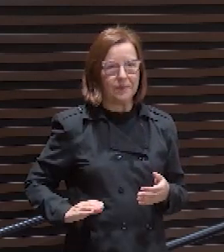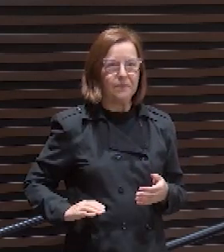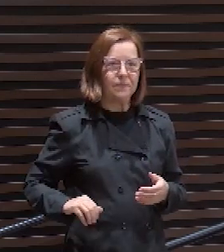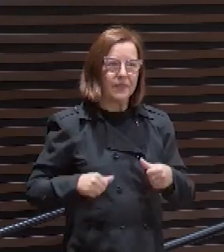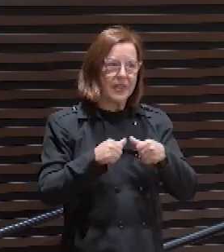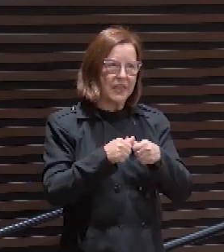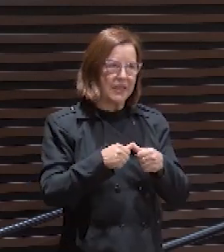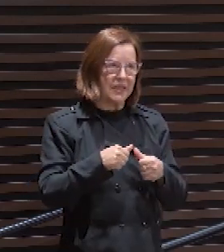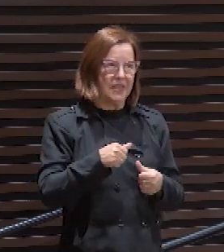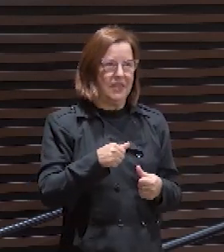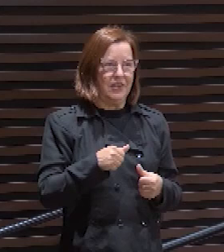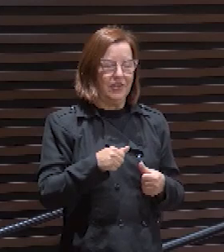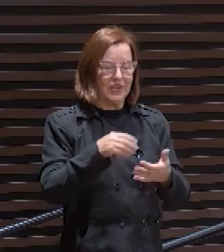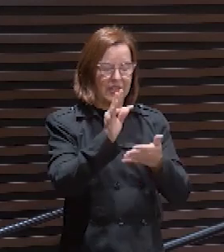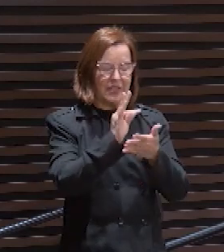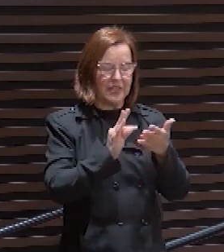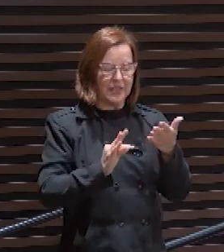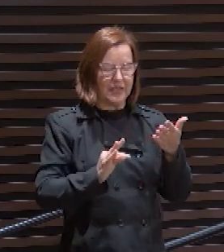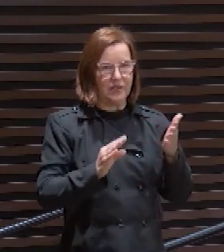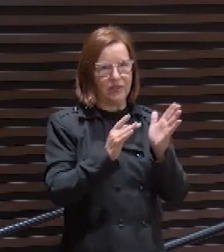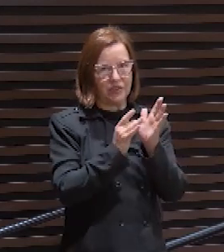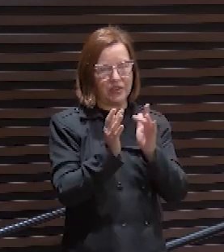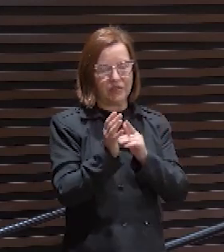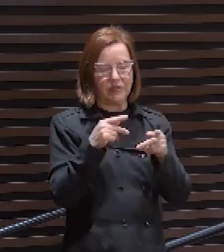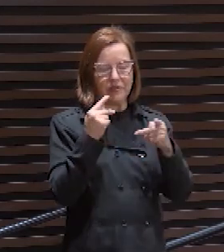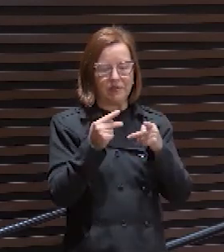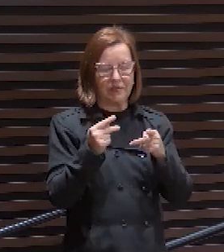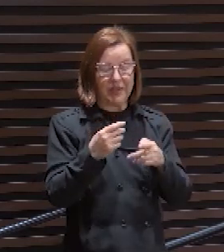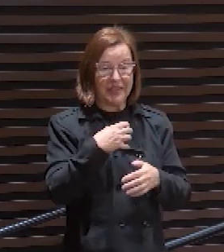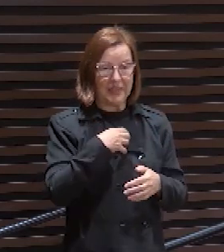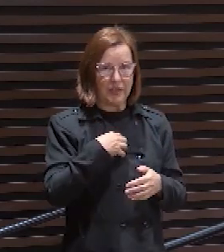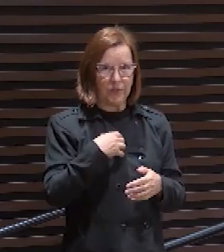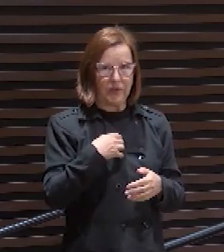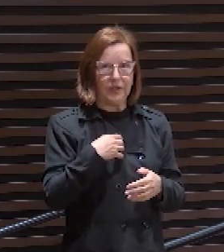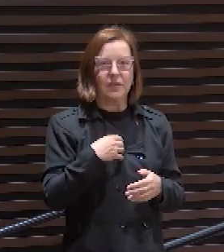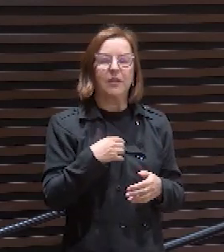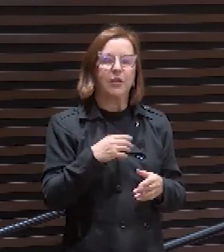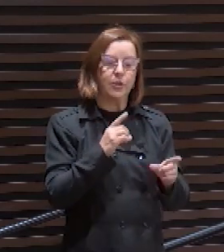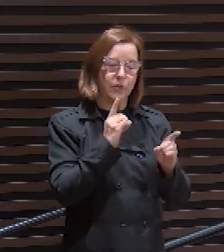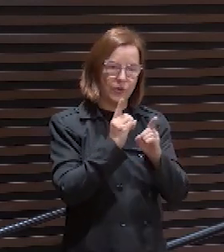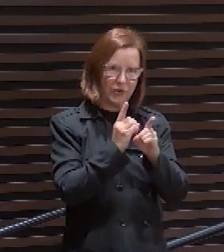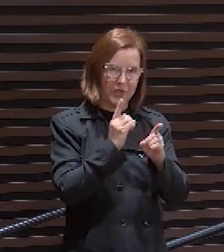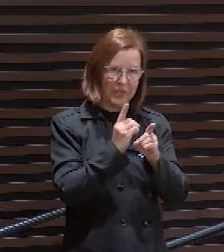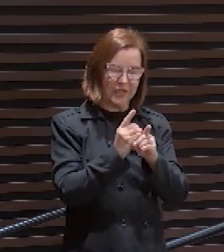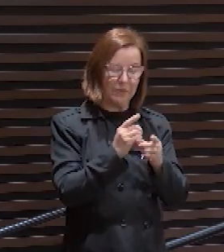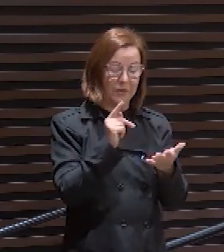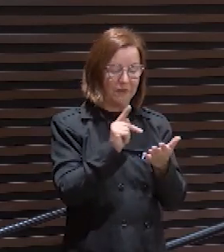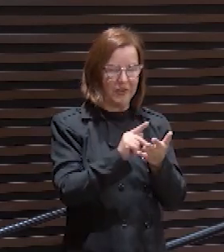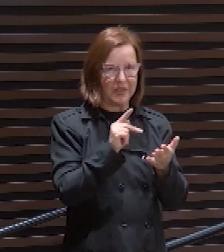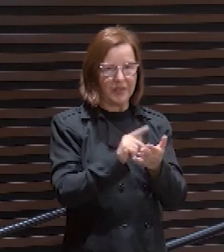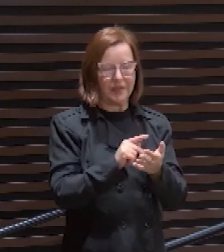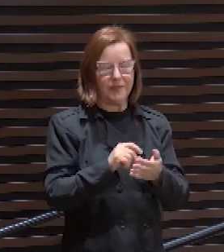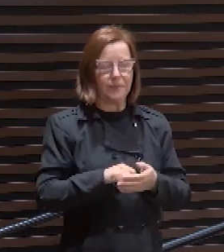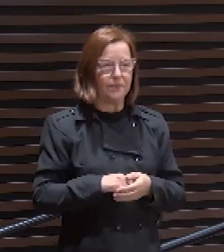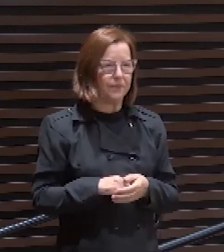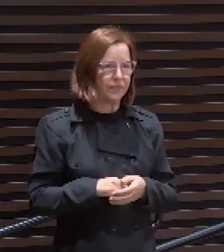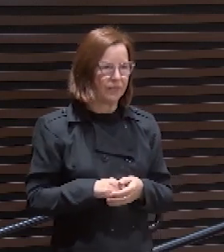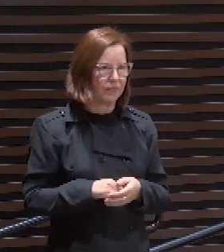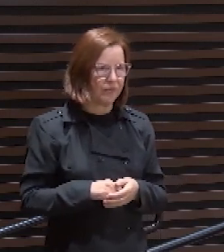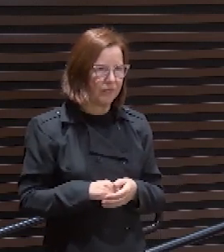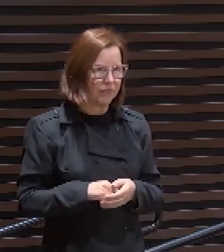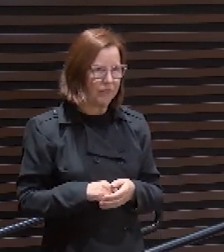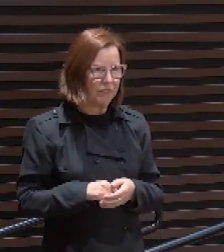natureza daqueles que são os seus discípulos. Irmãos, eu fiquei agora muito feliz de vocês lerem comigo o texto agora de